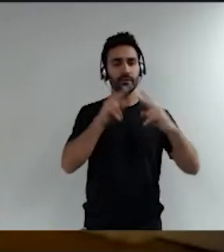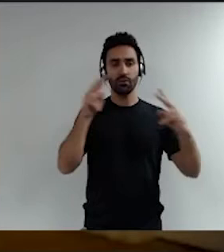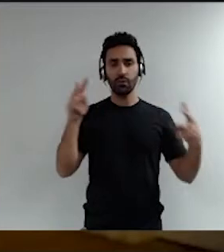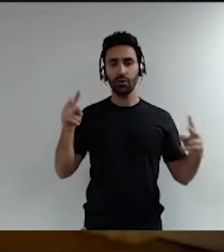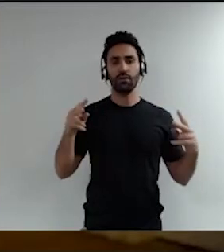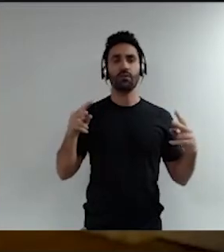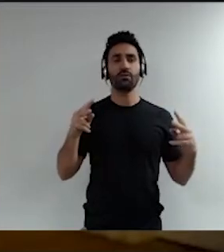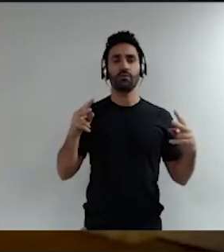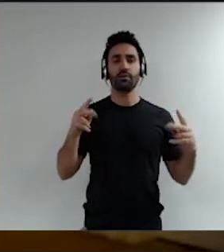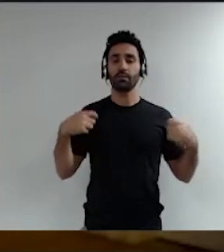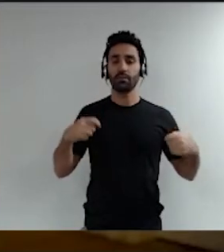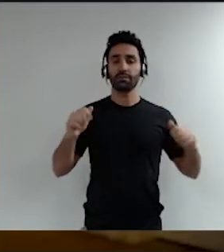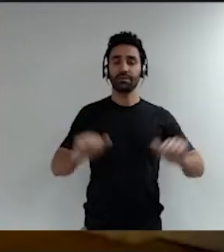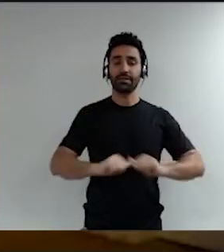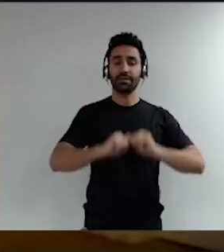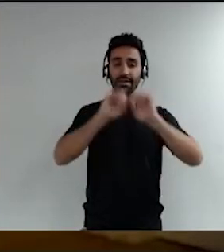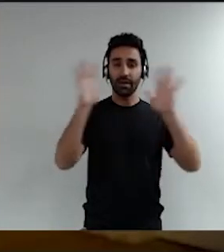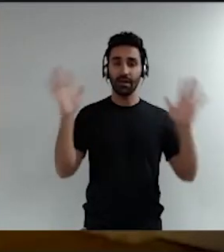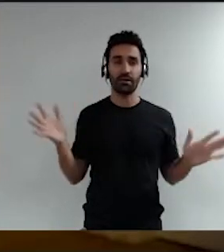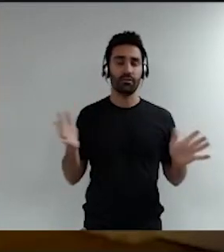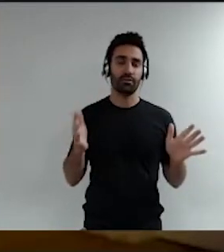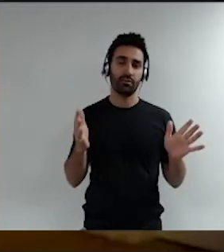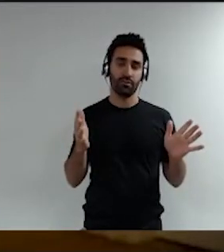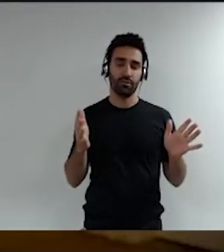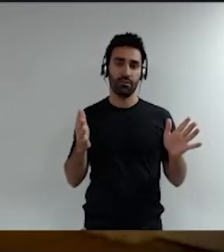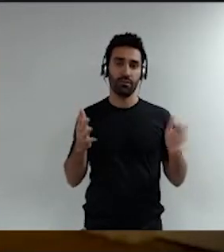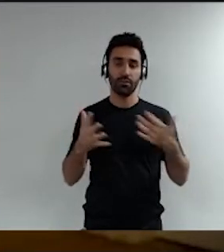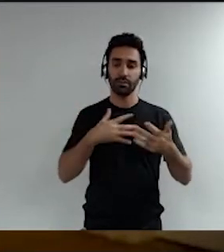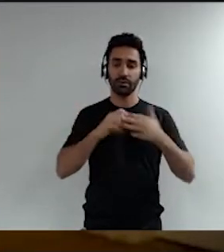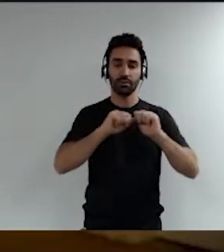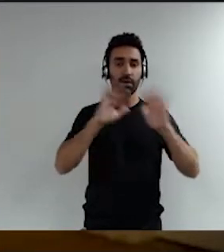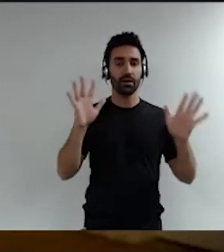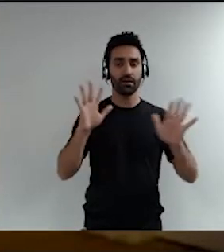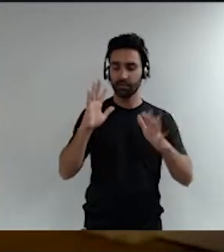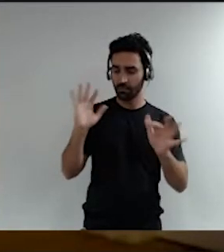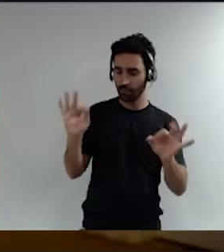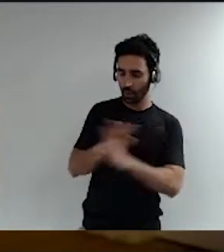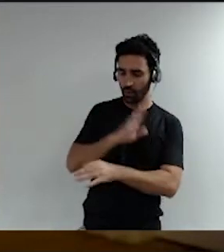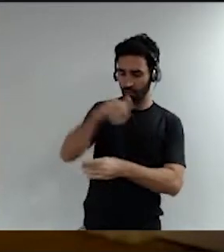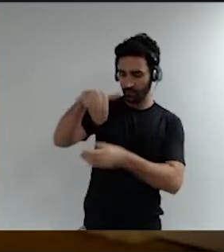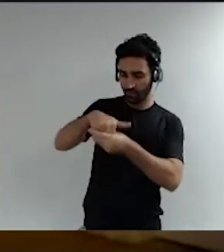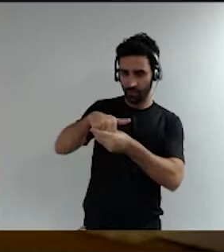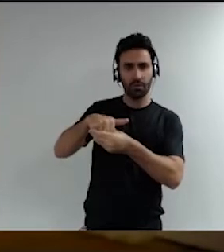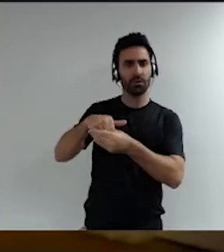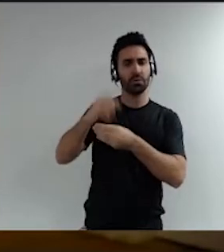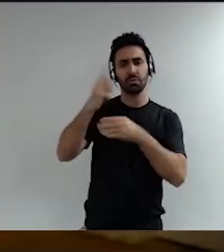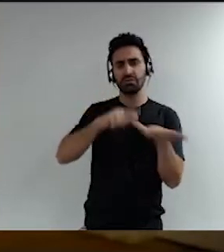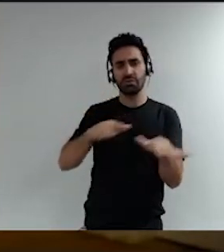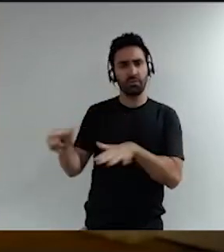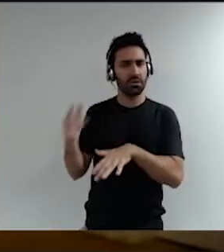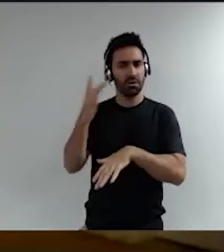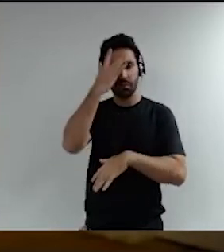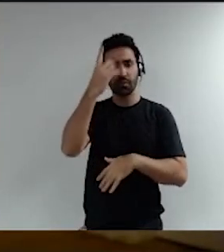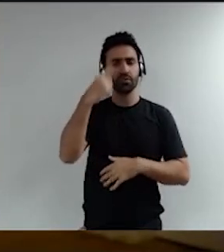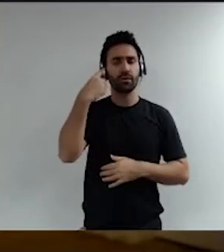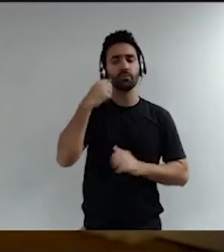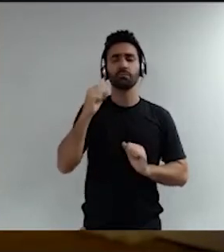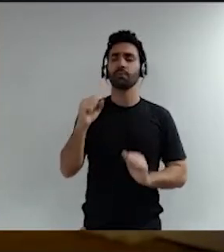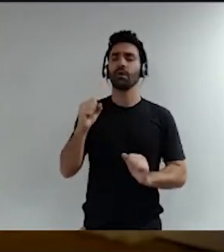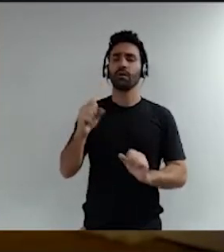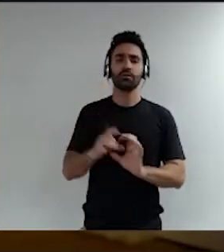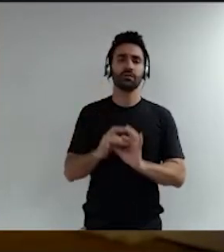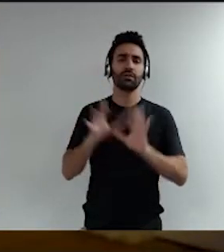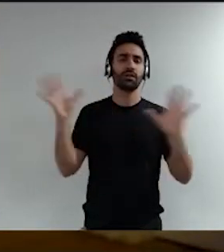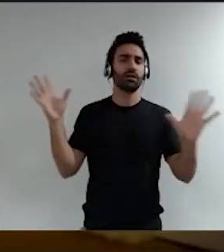haja a transparência imediata dos votos. Proferir um voto durante uma semana, o advogado pode mandar